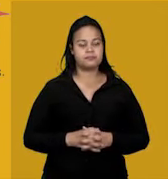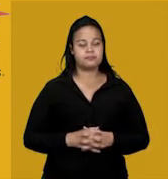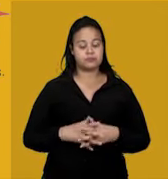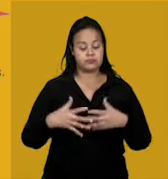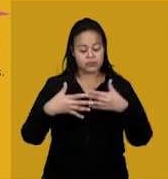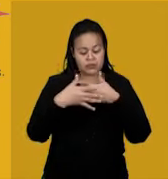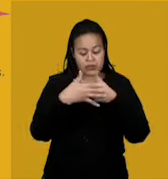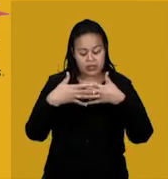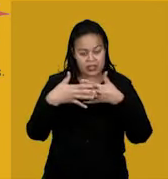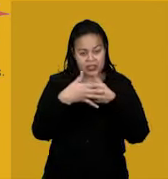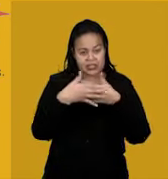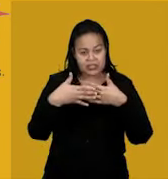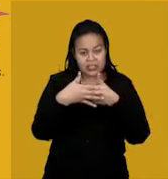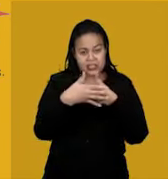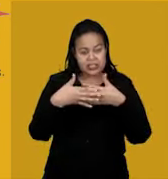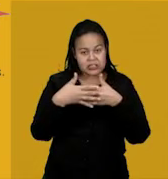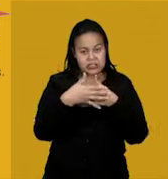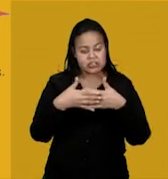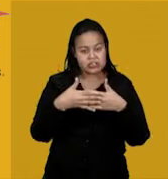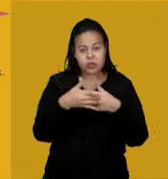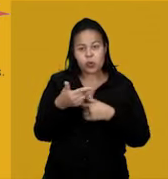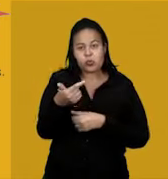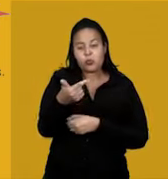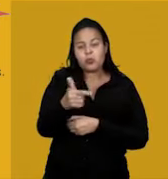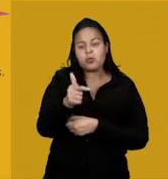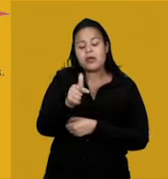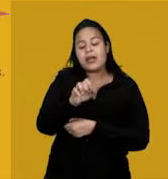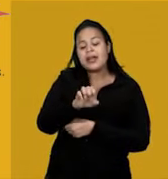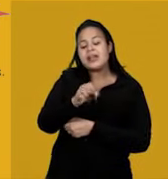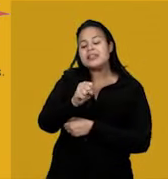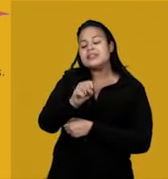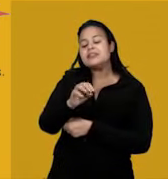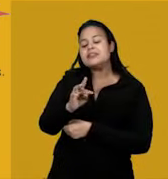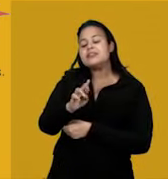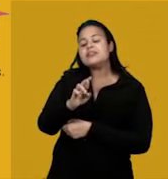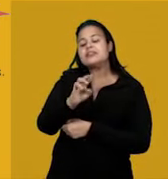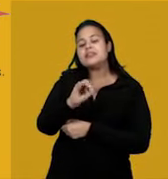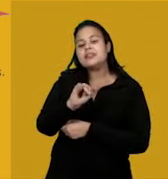Tecido muscular não estriado ou